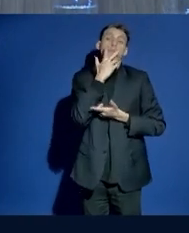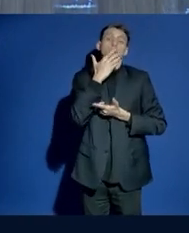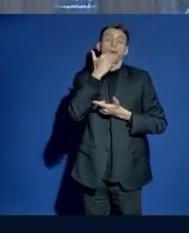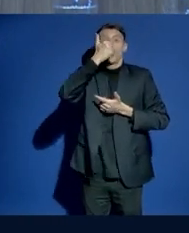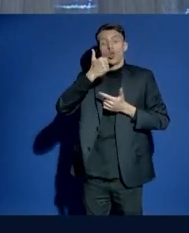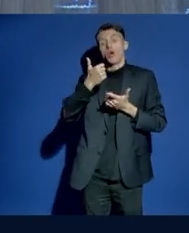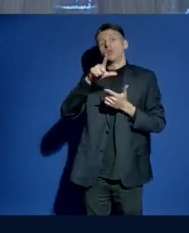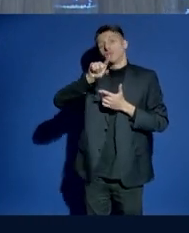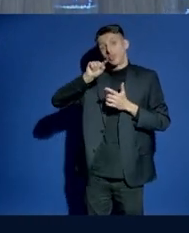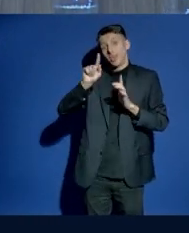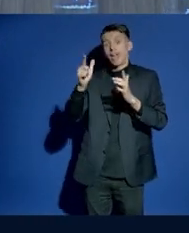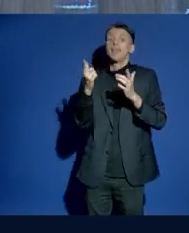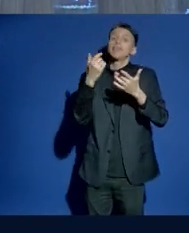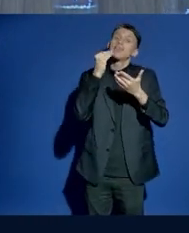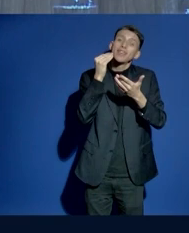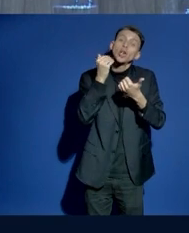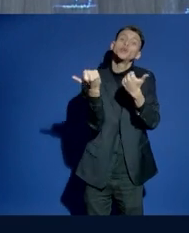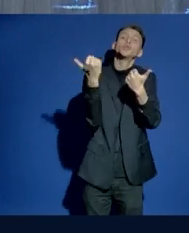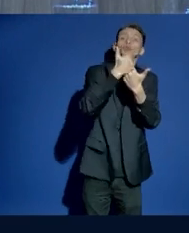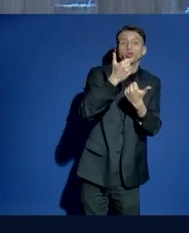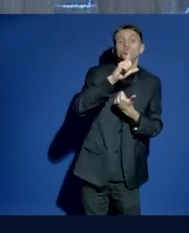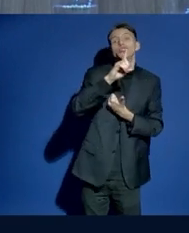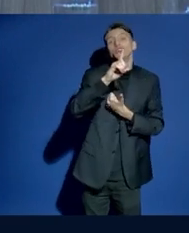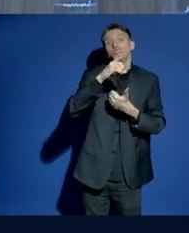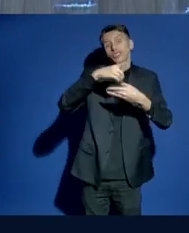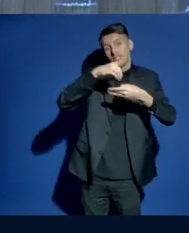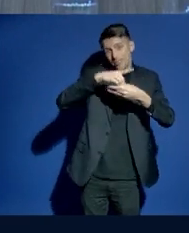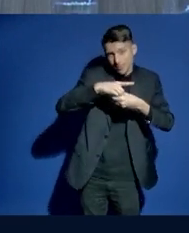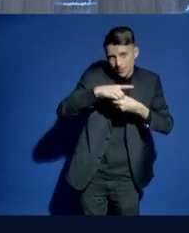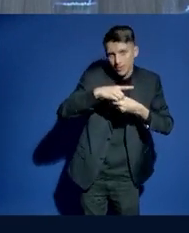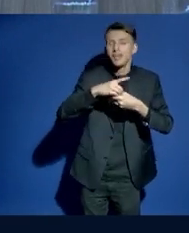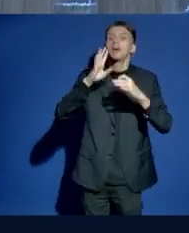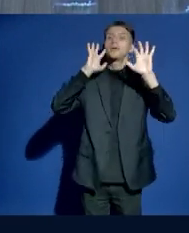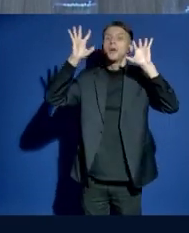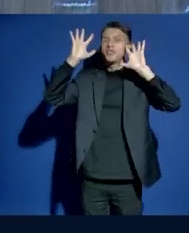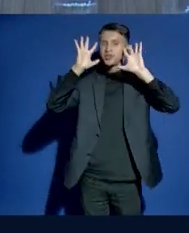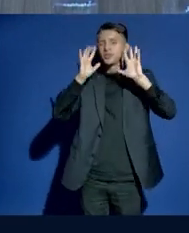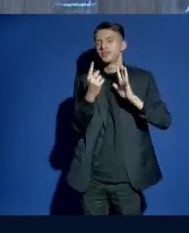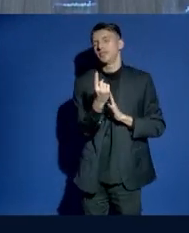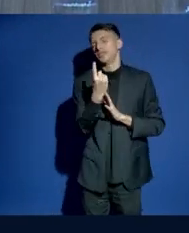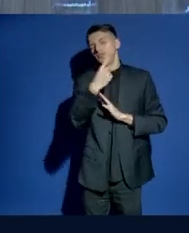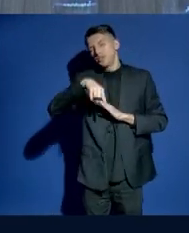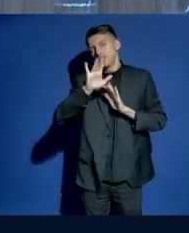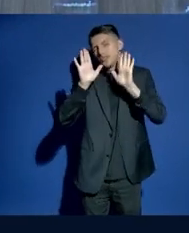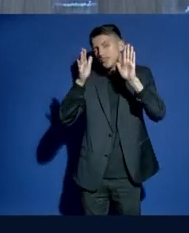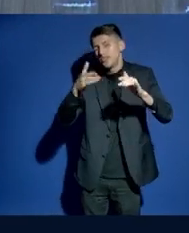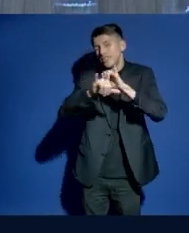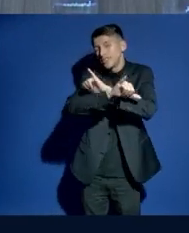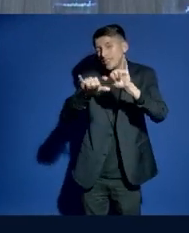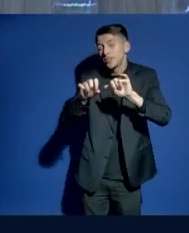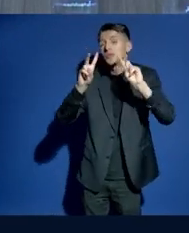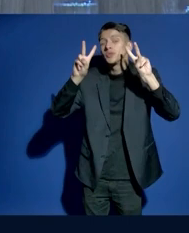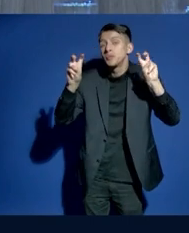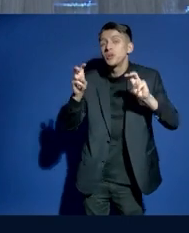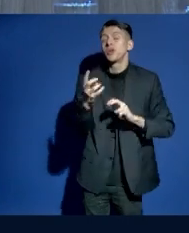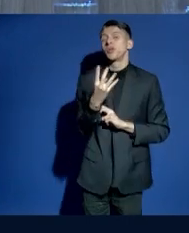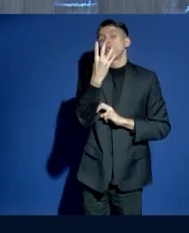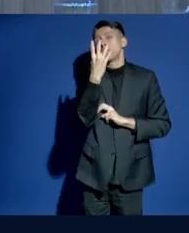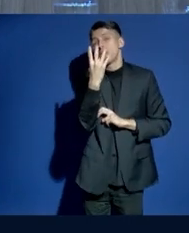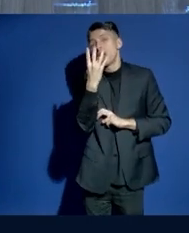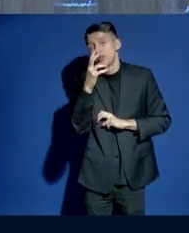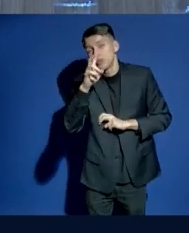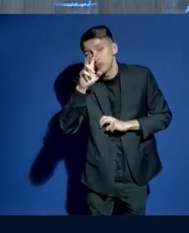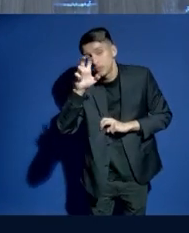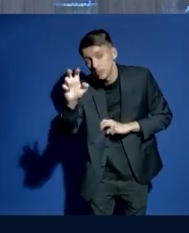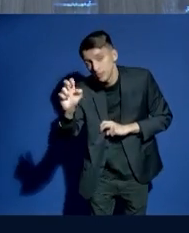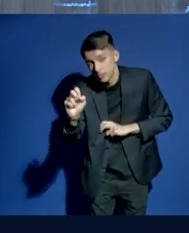substituir diesel então o diesel que nós estamos substituindo Como como é quase um para um nós estamos falando aí de de quatro e 50